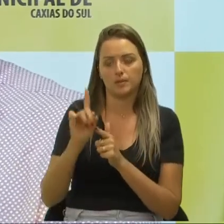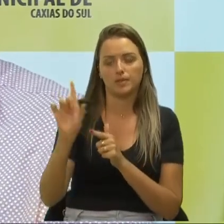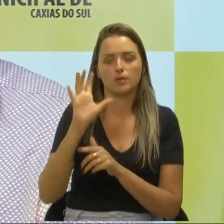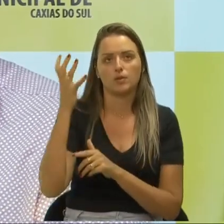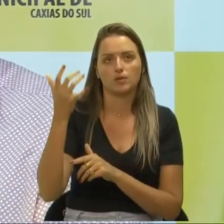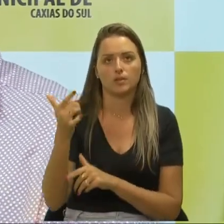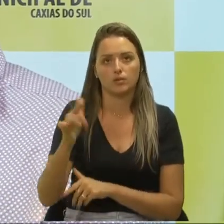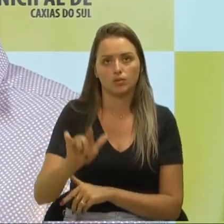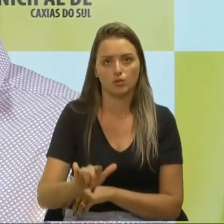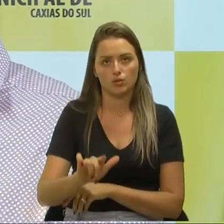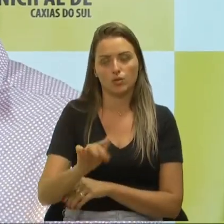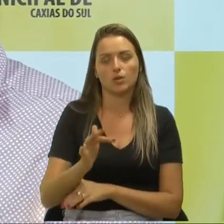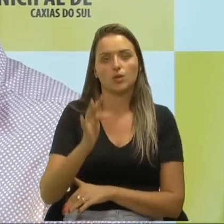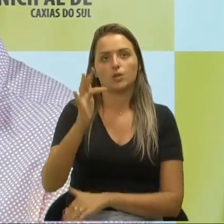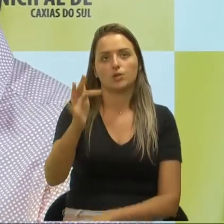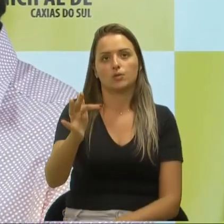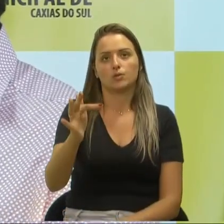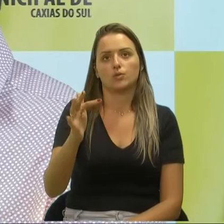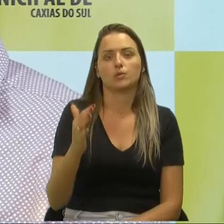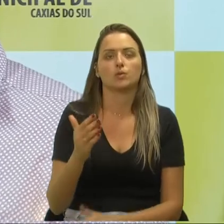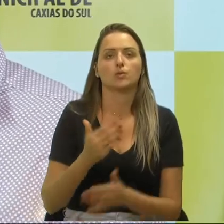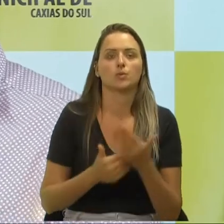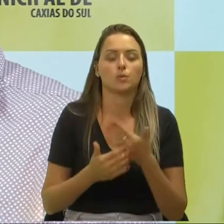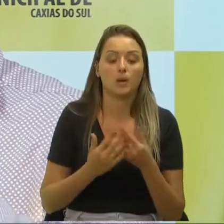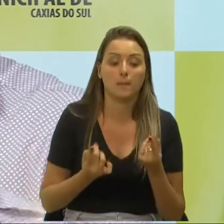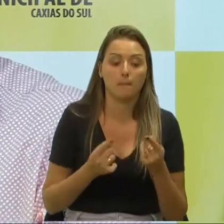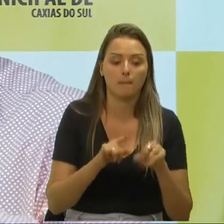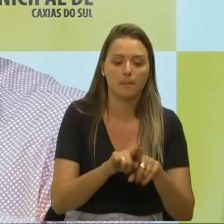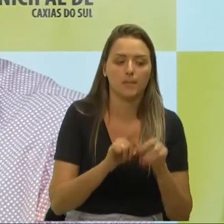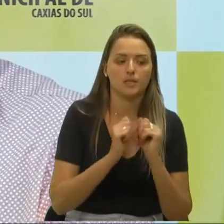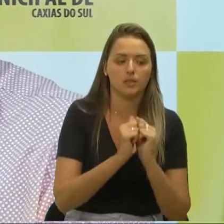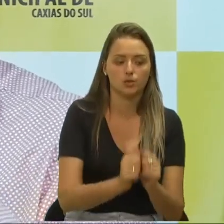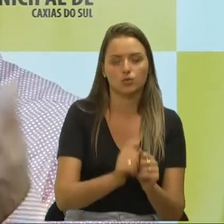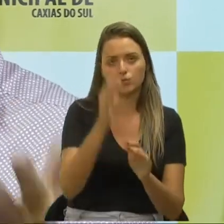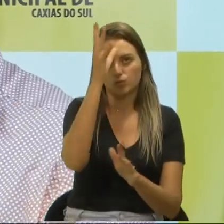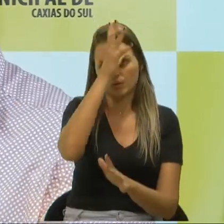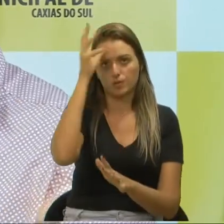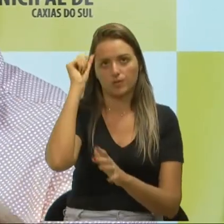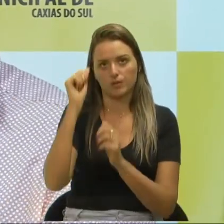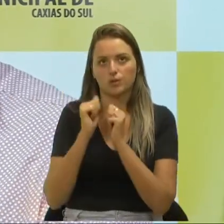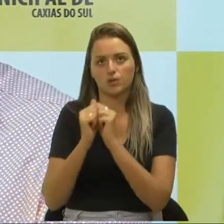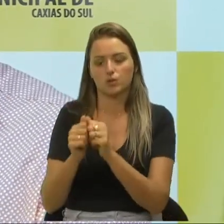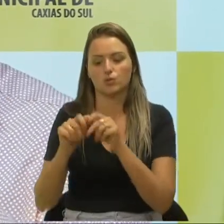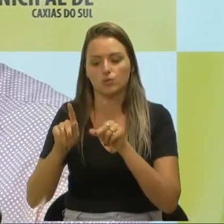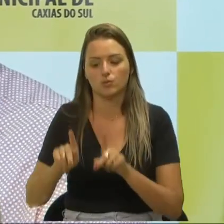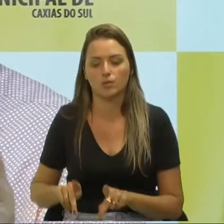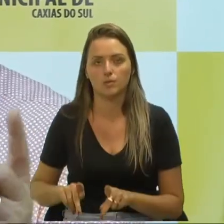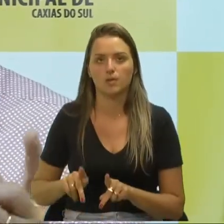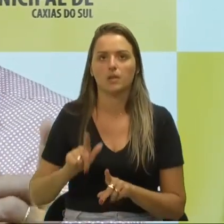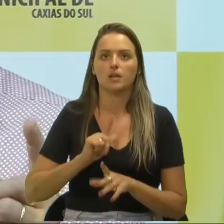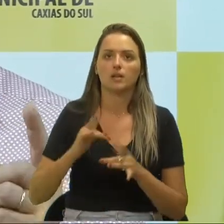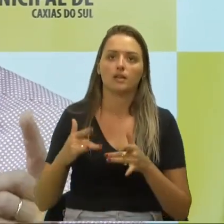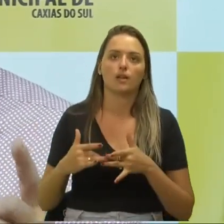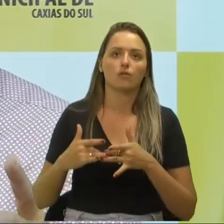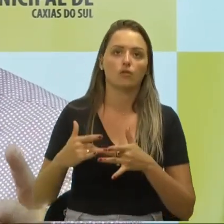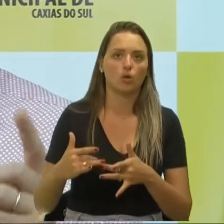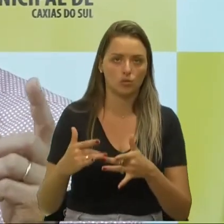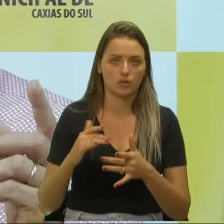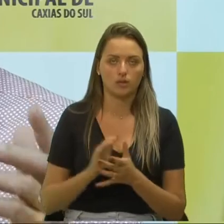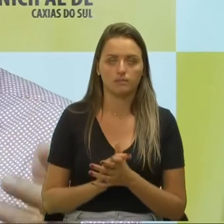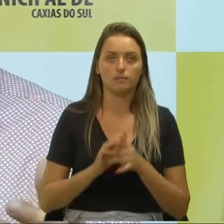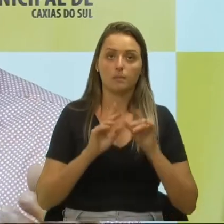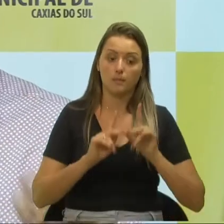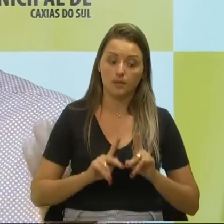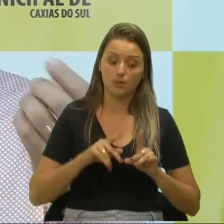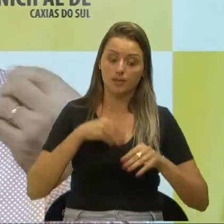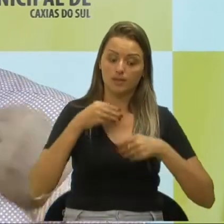haverá de acontecer ali na frente, com essa parceria do poder público e do contribuinte, voluntariamente, aqueles que